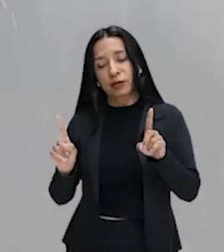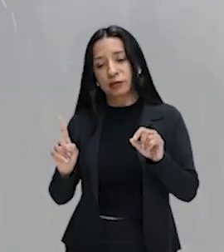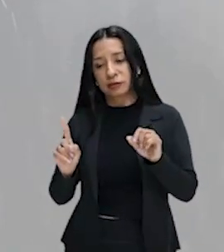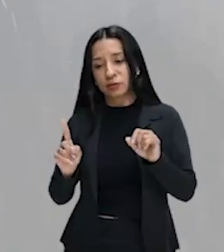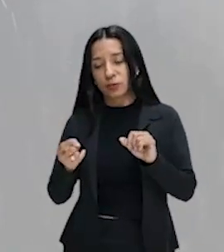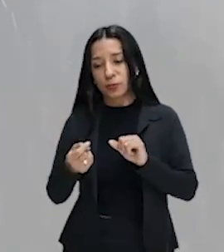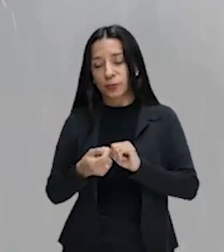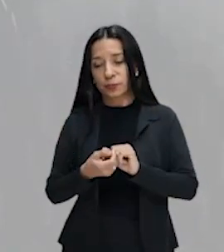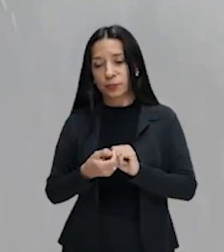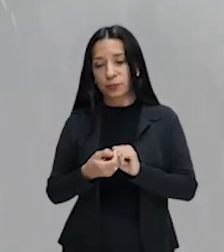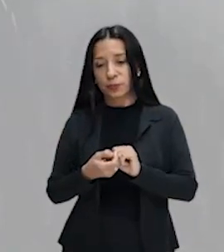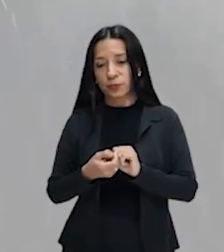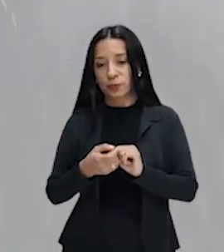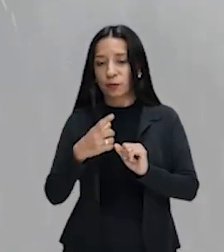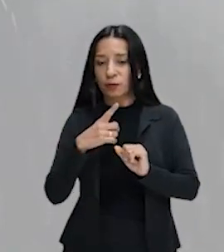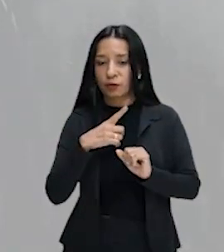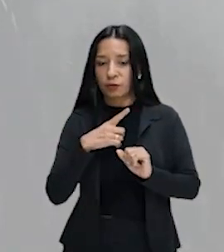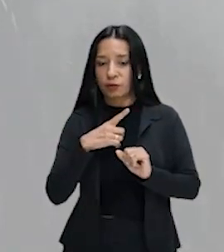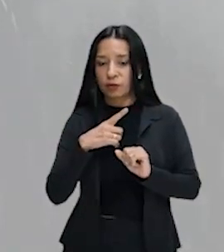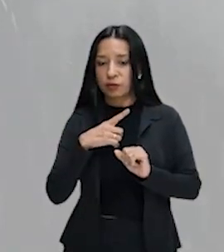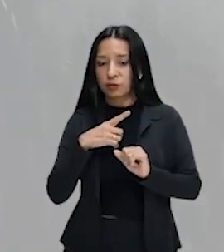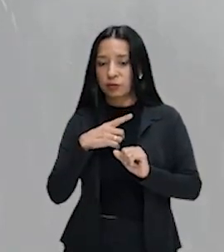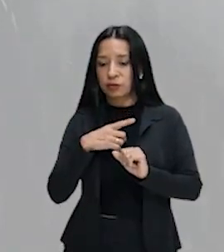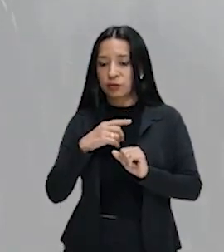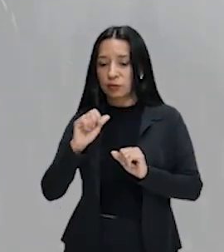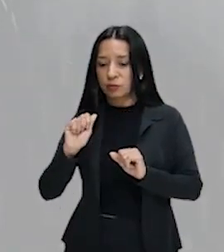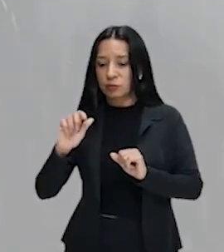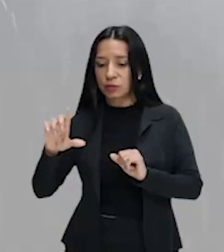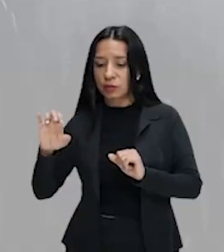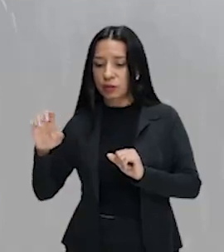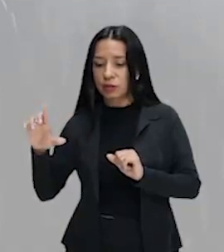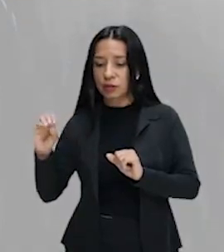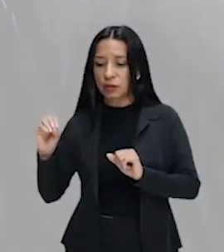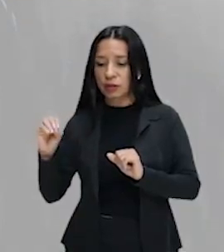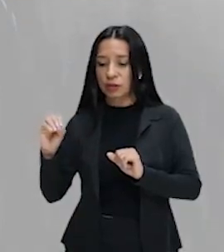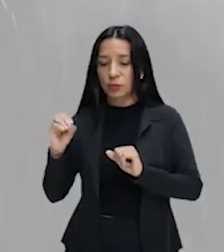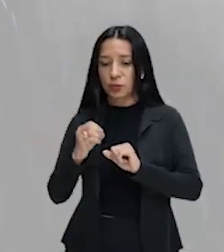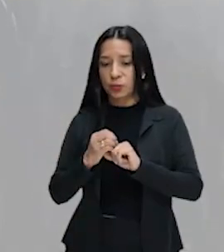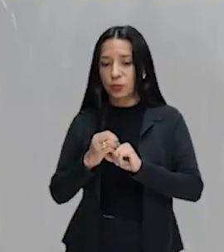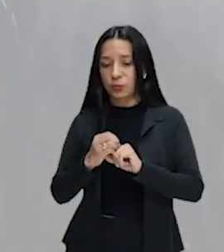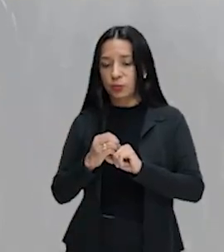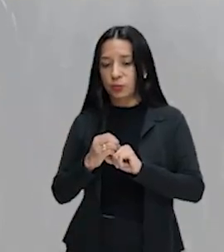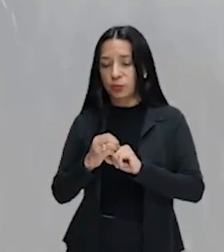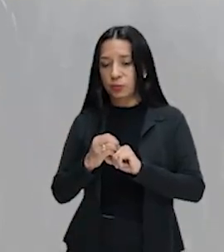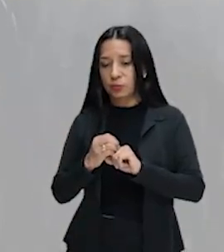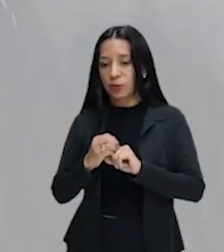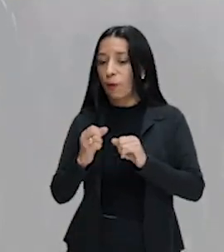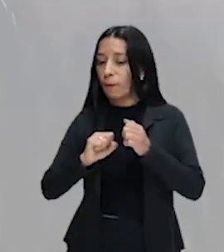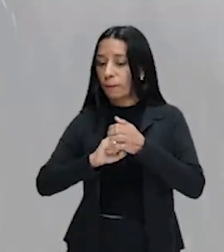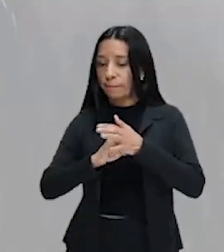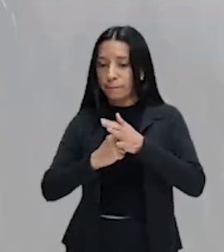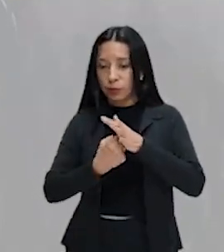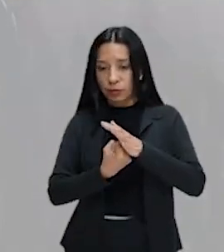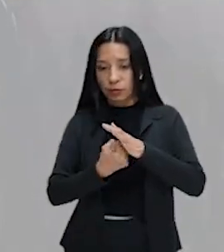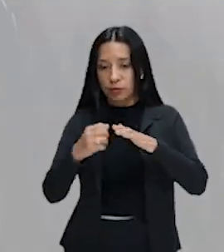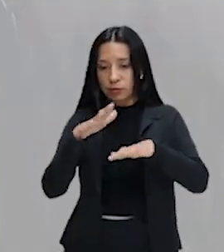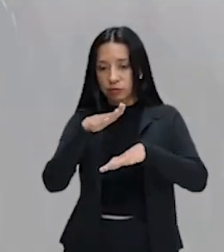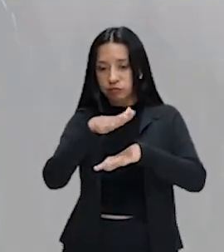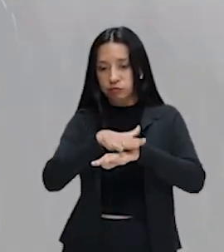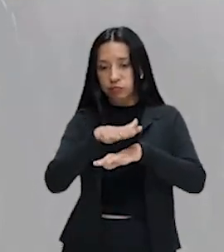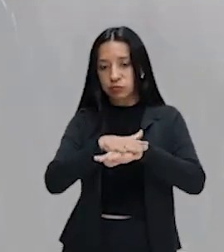dos alelos Ezinho, Ezinho, impede essa deposição do pigmento. Então, o animal ele vai ter a